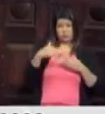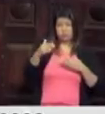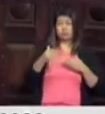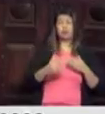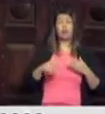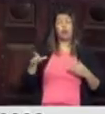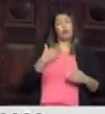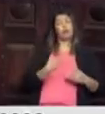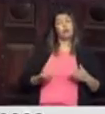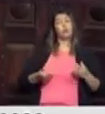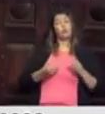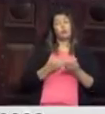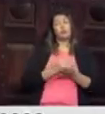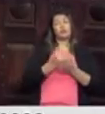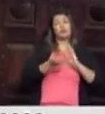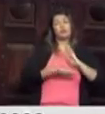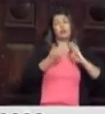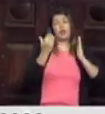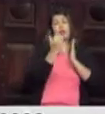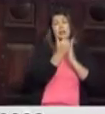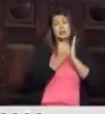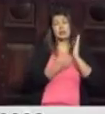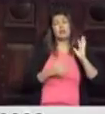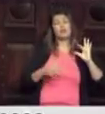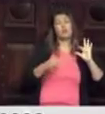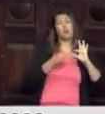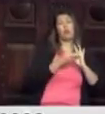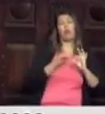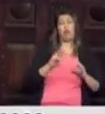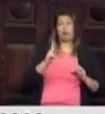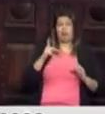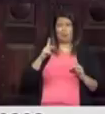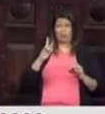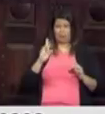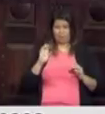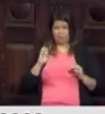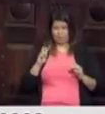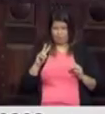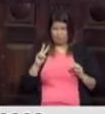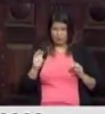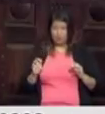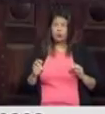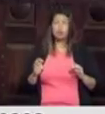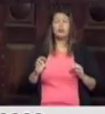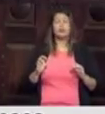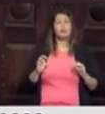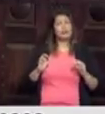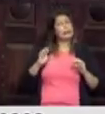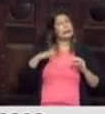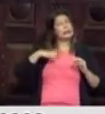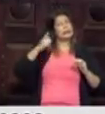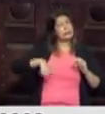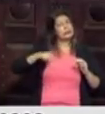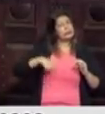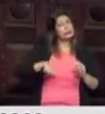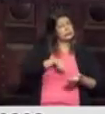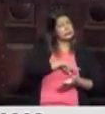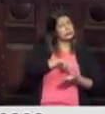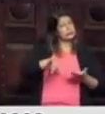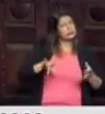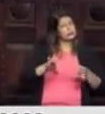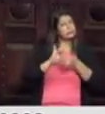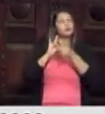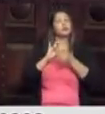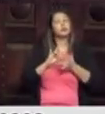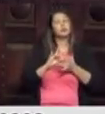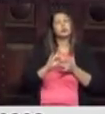de previdência. Vinculação de receitas de arrecadação do IPVA e uma série de outras receitas que estavam vinculadas